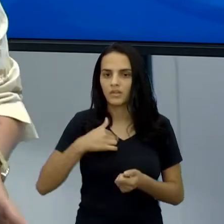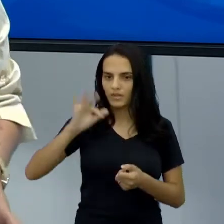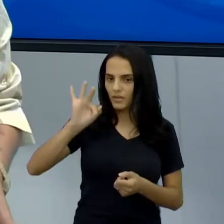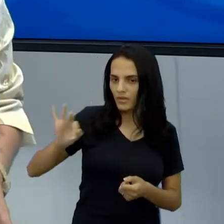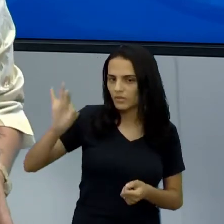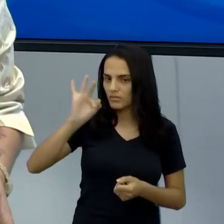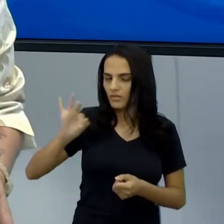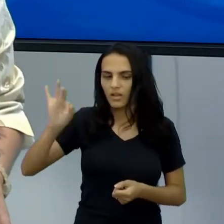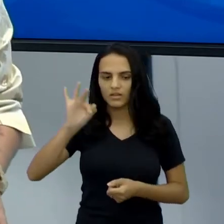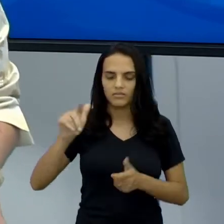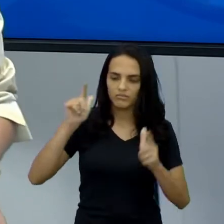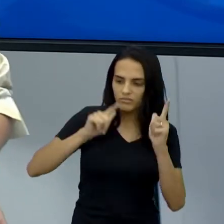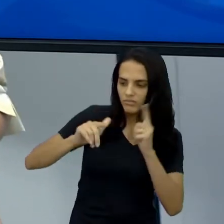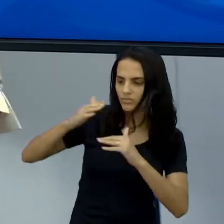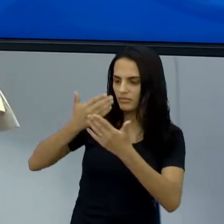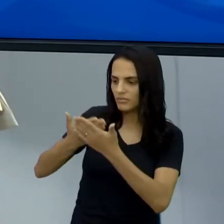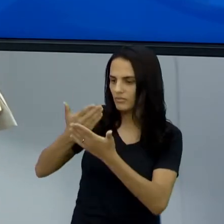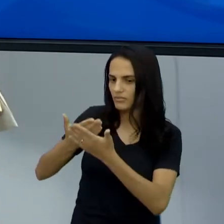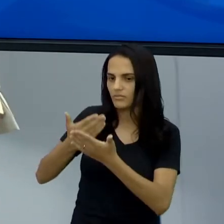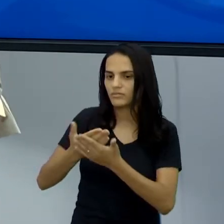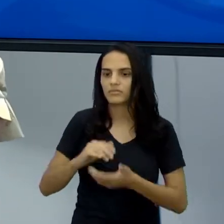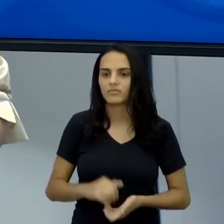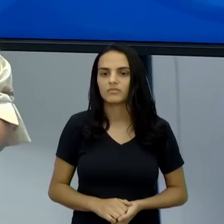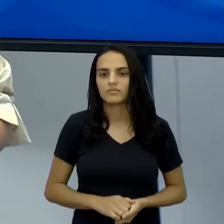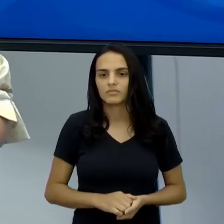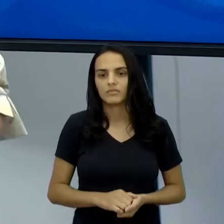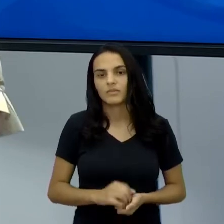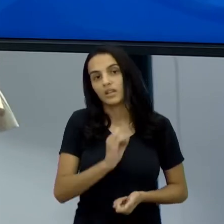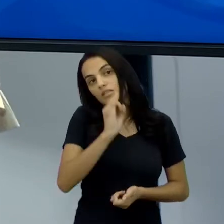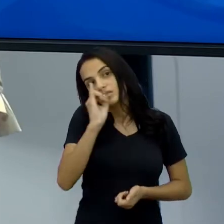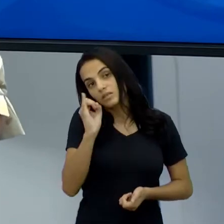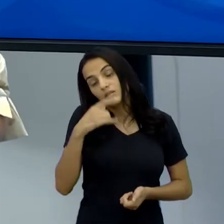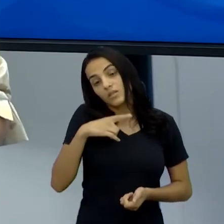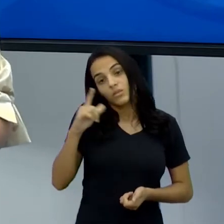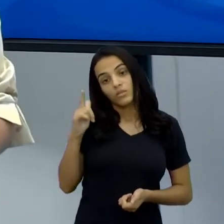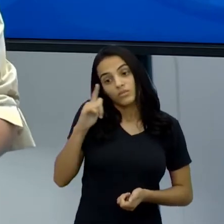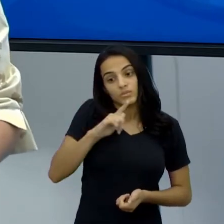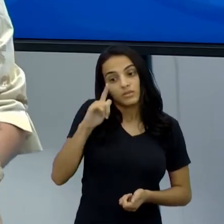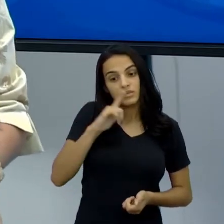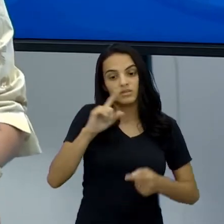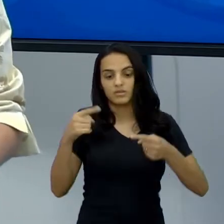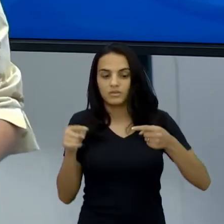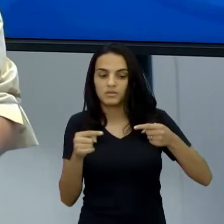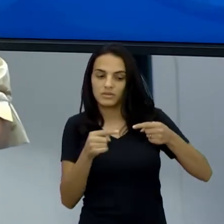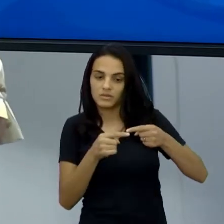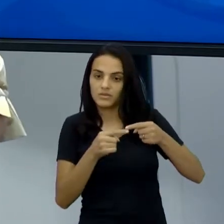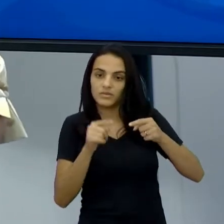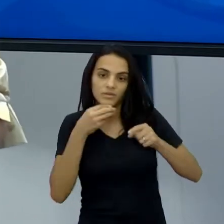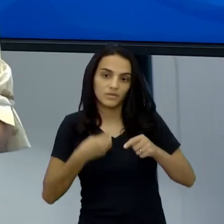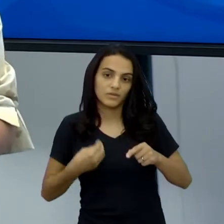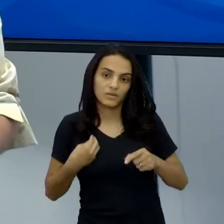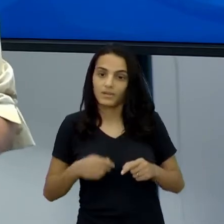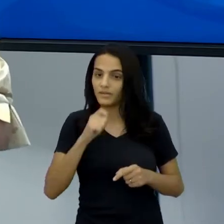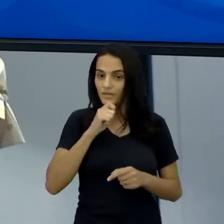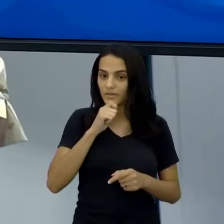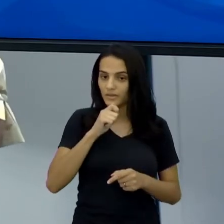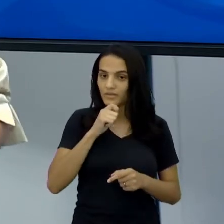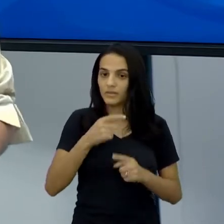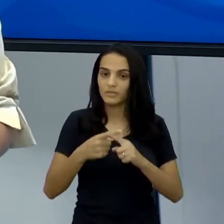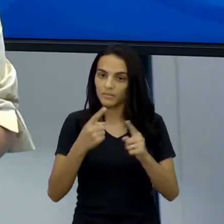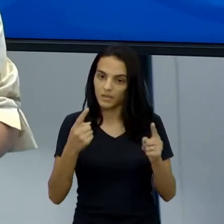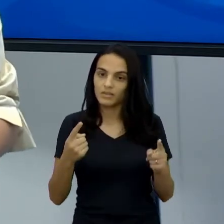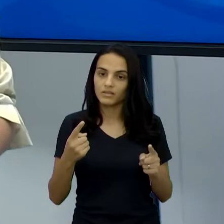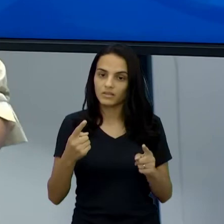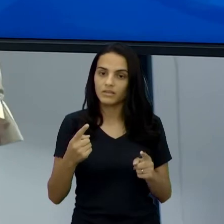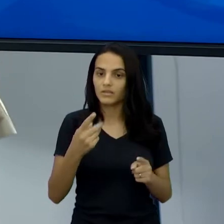da melhor forma possível. Se alcancei o que eu queria como objetivo de vida, ainda não, mas ainda tô